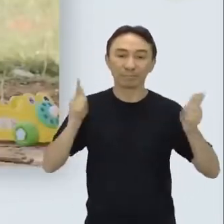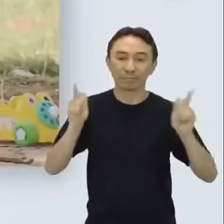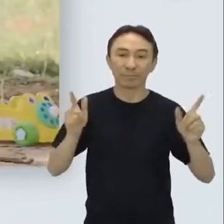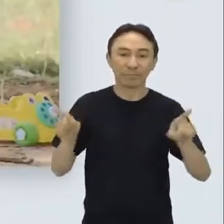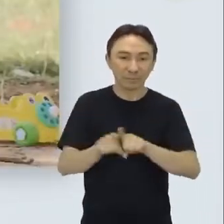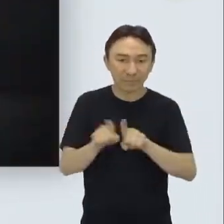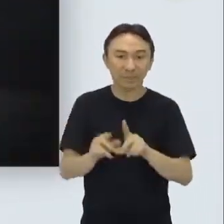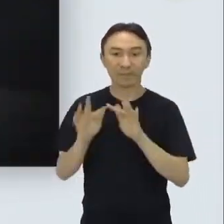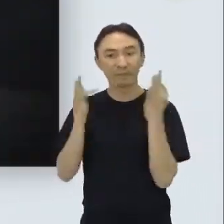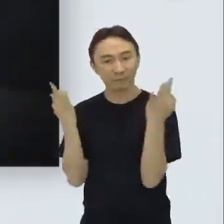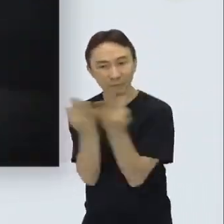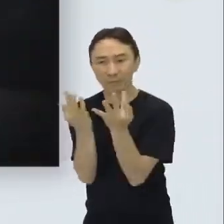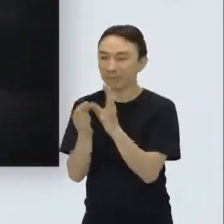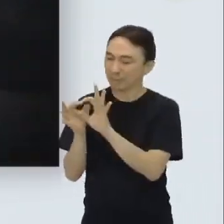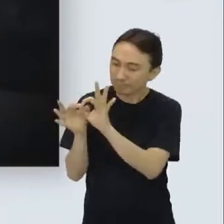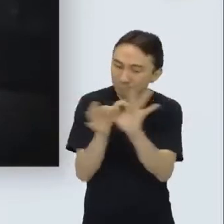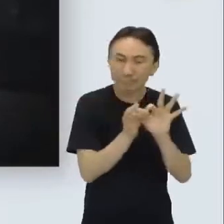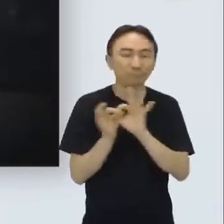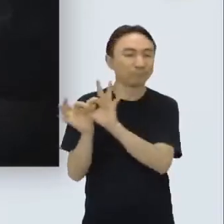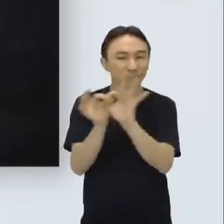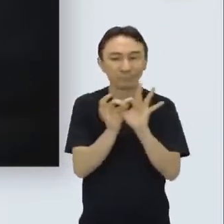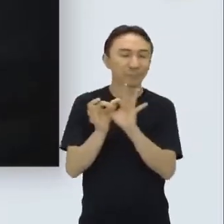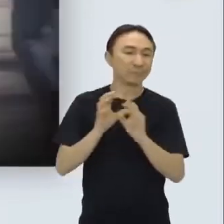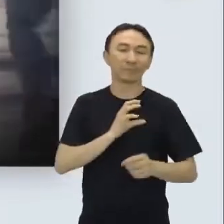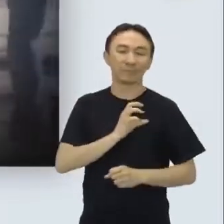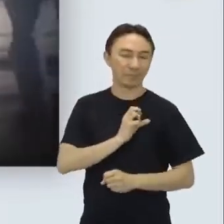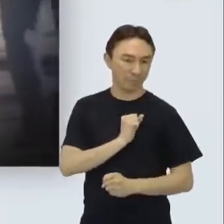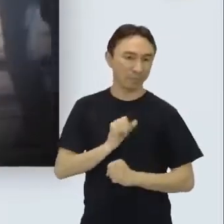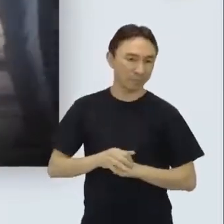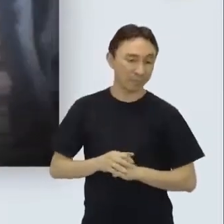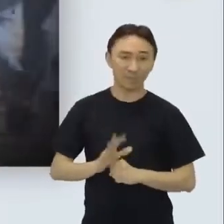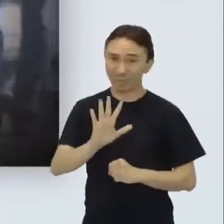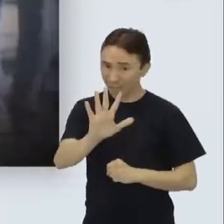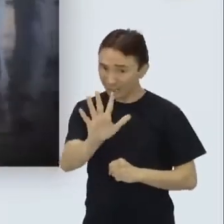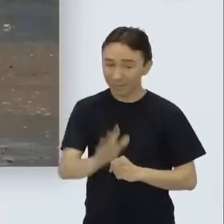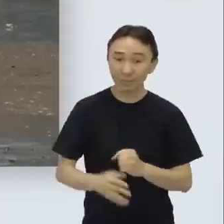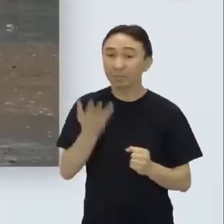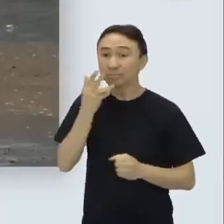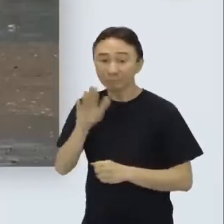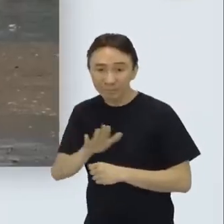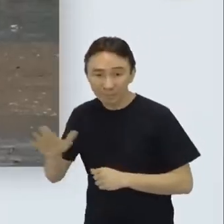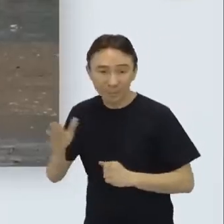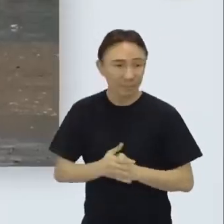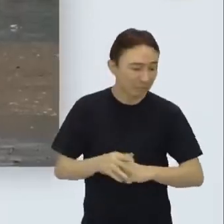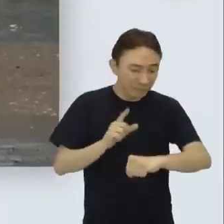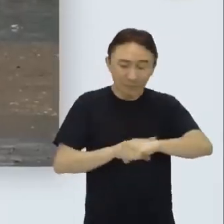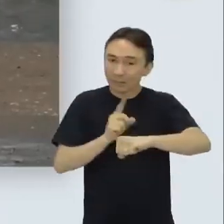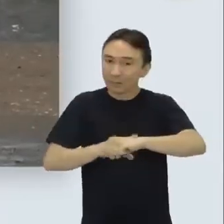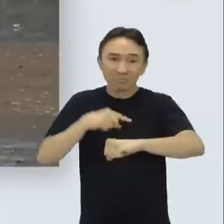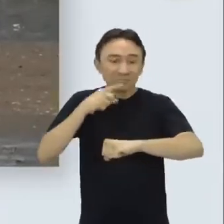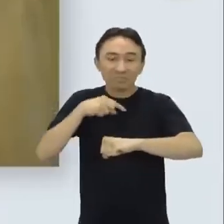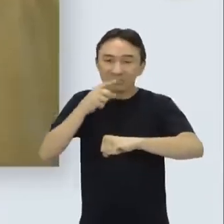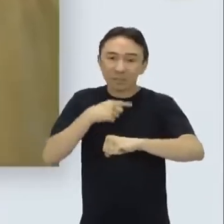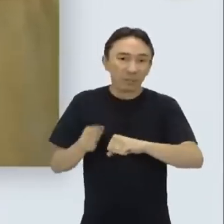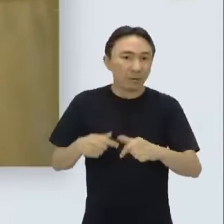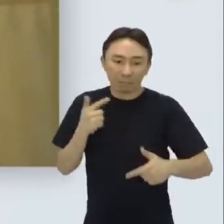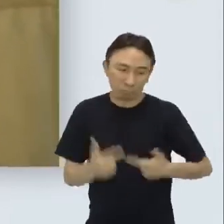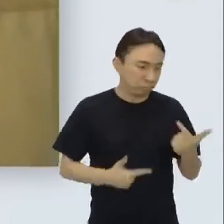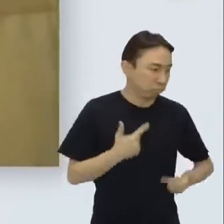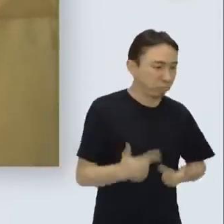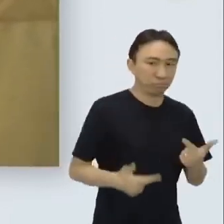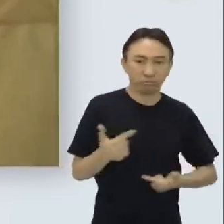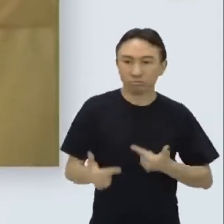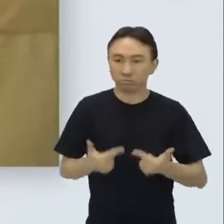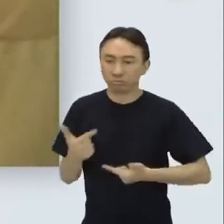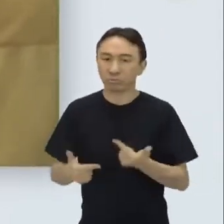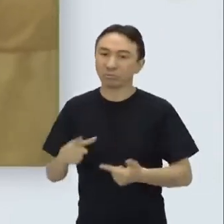e sociais. Essas crianças, no entanto, não têm tempo para isso. Elas estão trabalhando. A